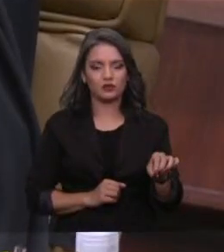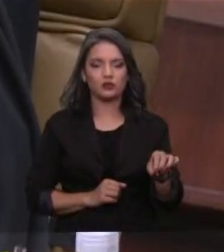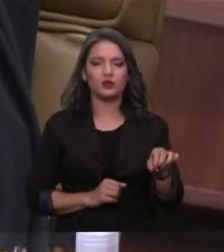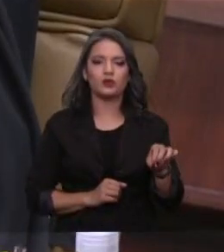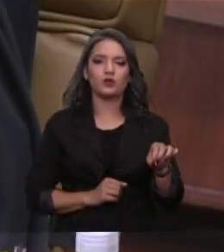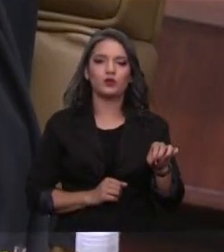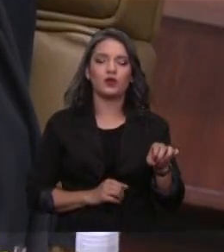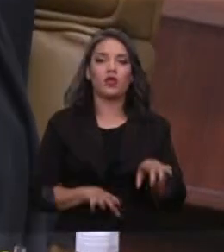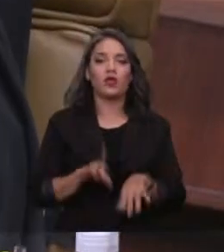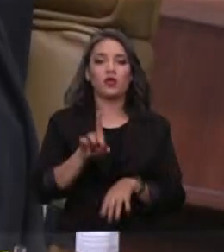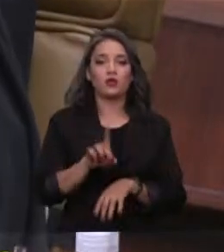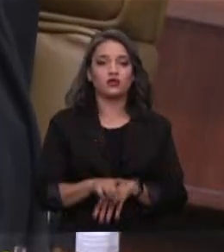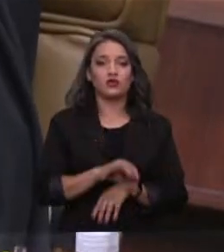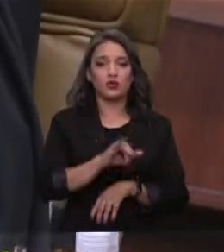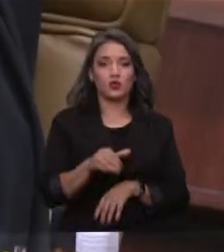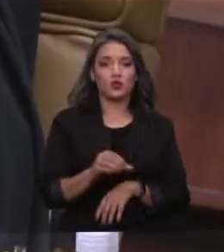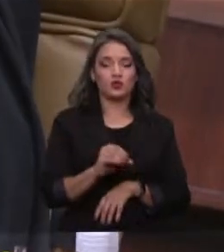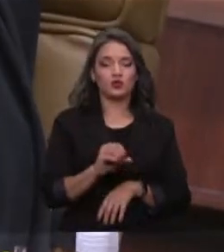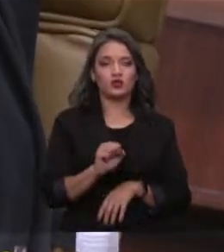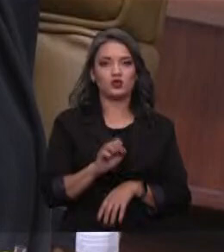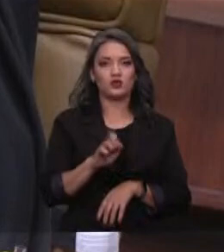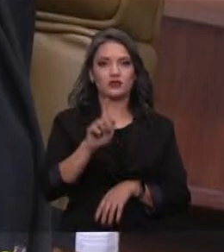diretor José Zones.